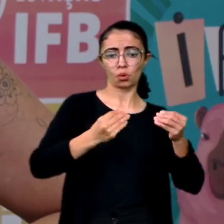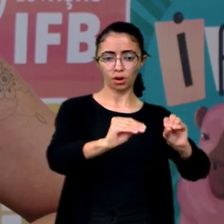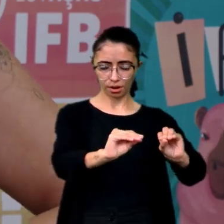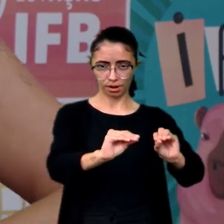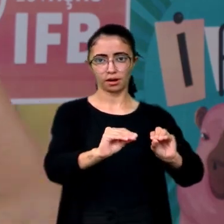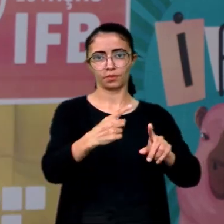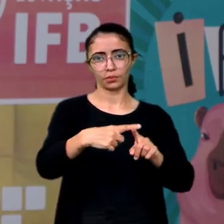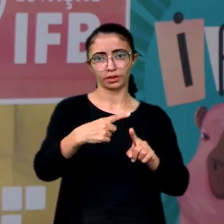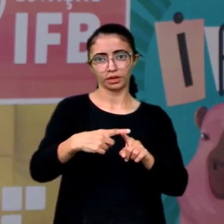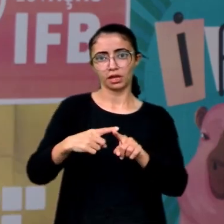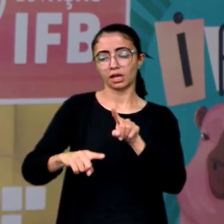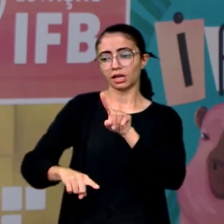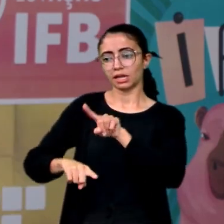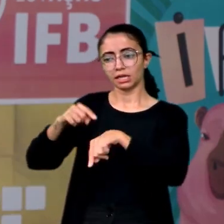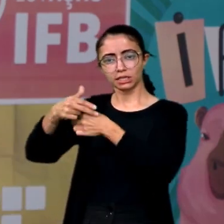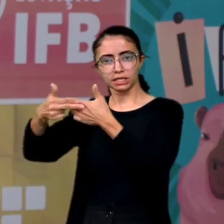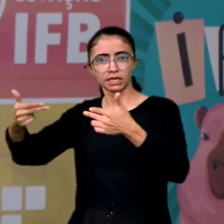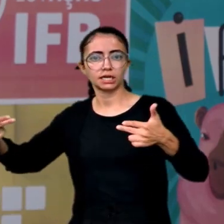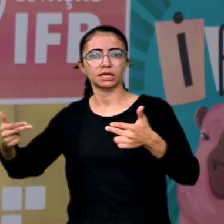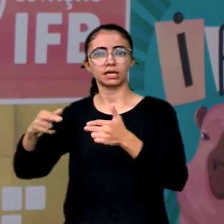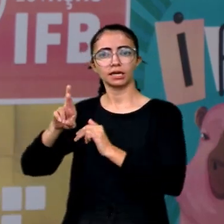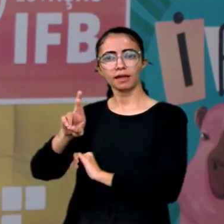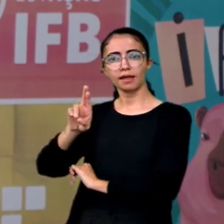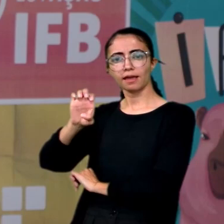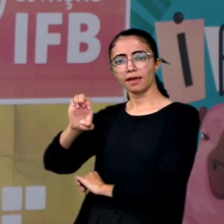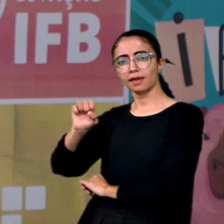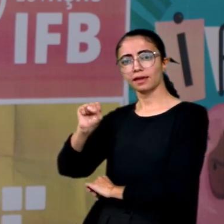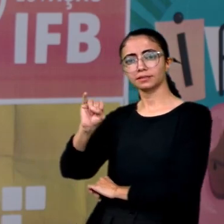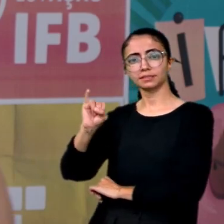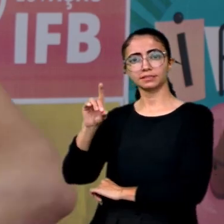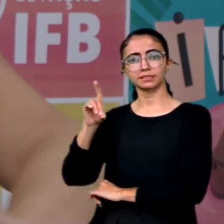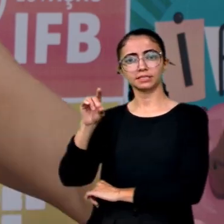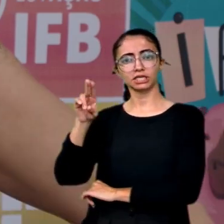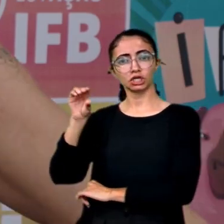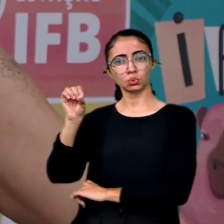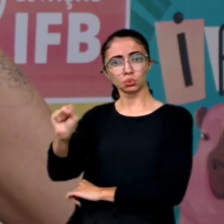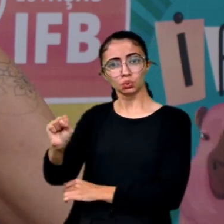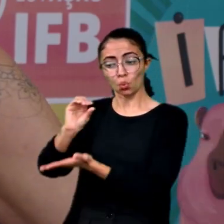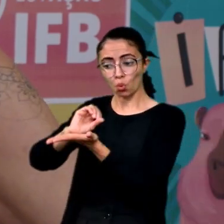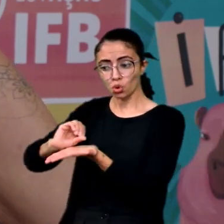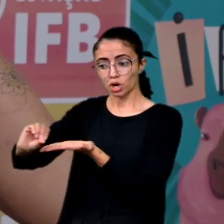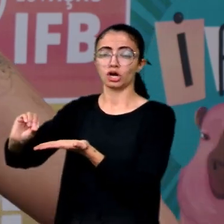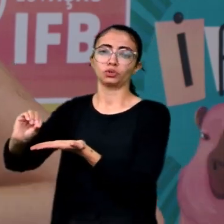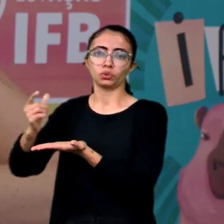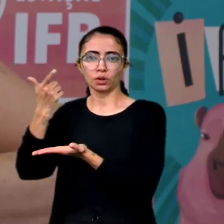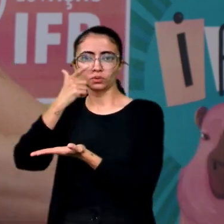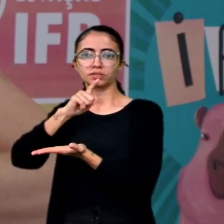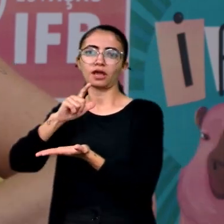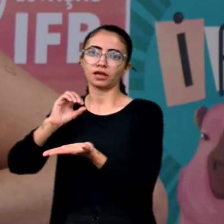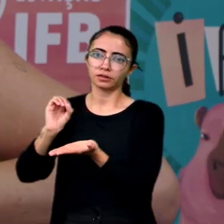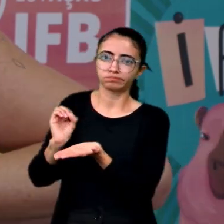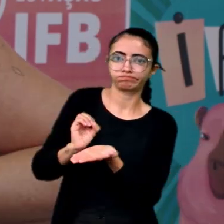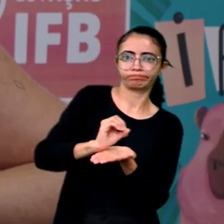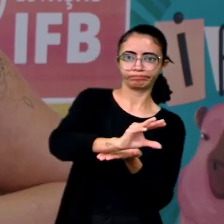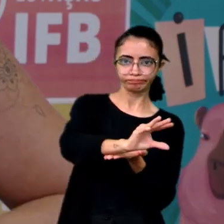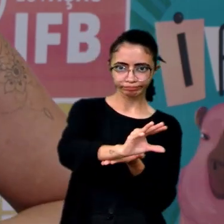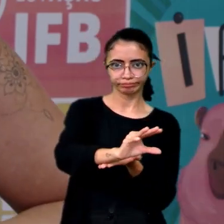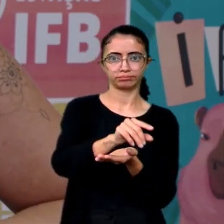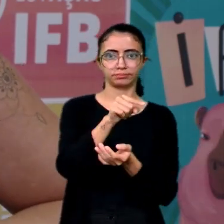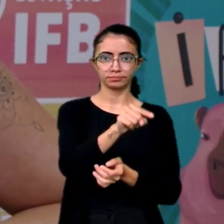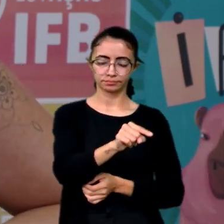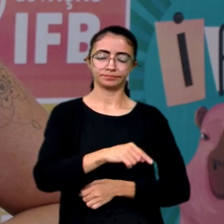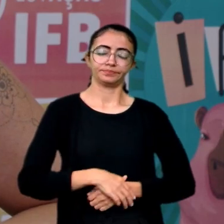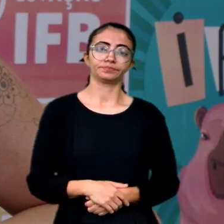esses biodigestores, ou seja, 50% do nosso problema a gente eliminou, a gente deu solução.